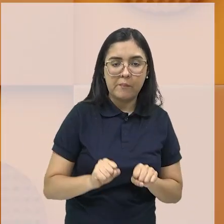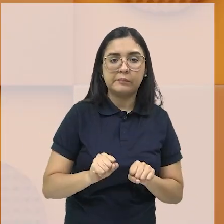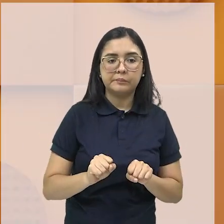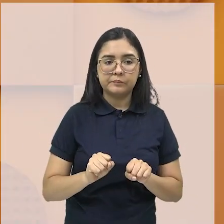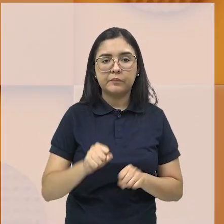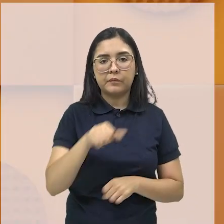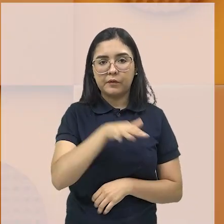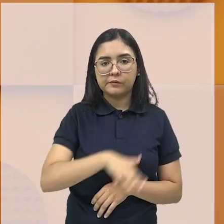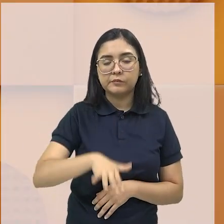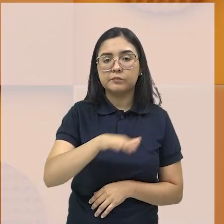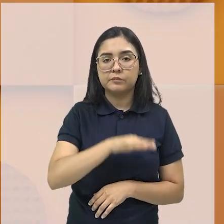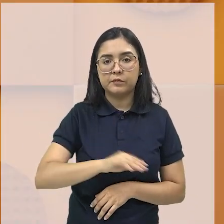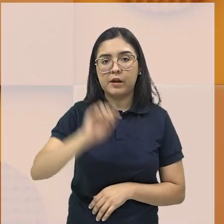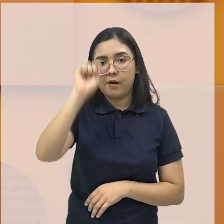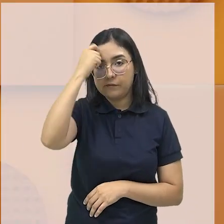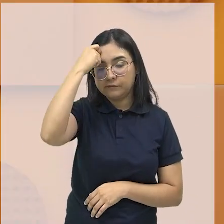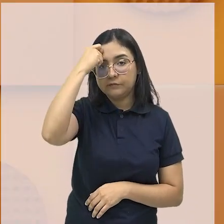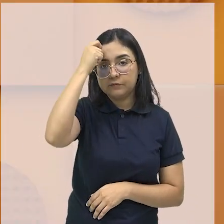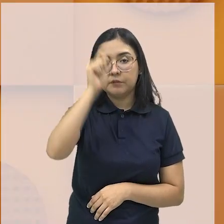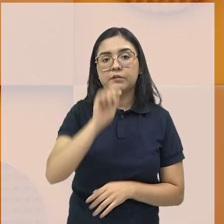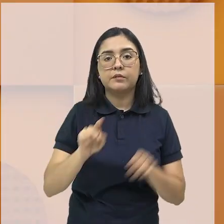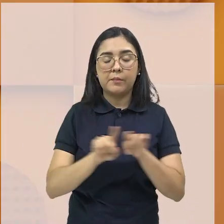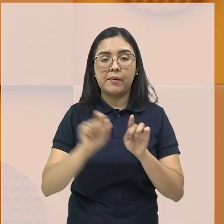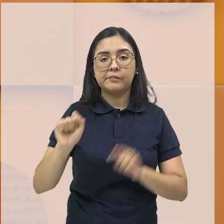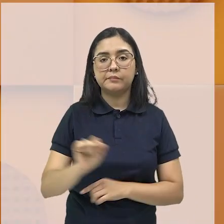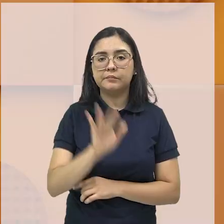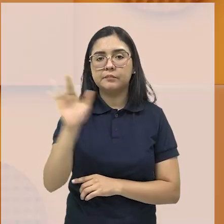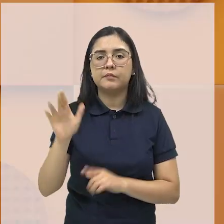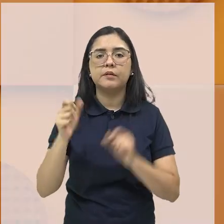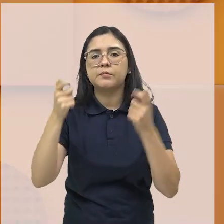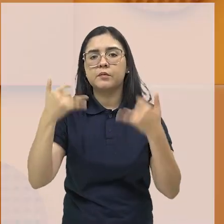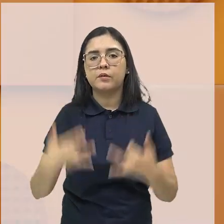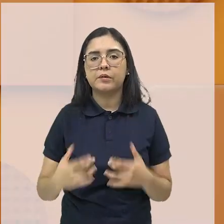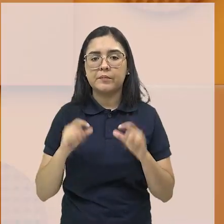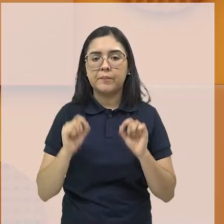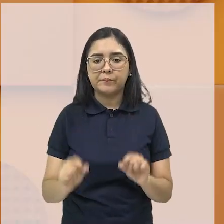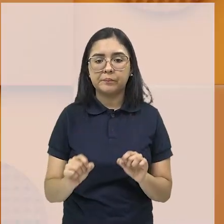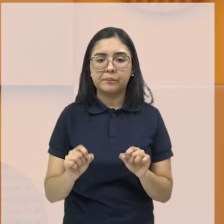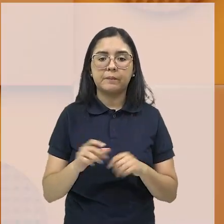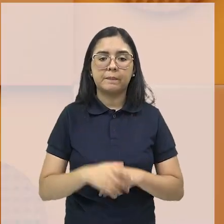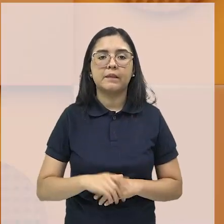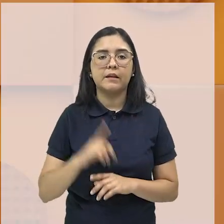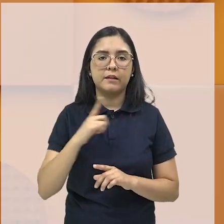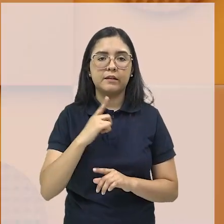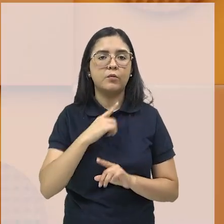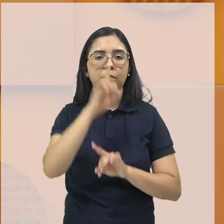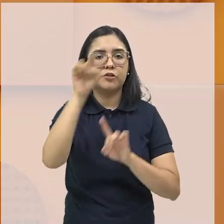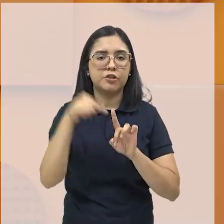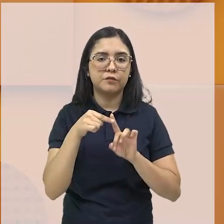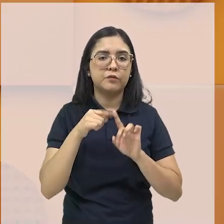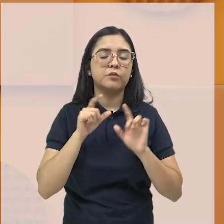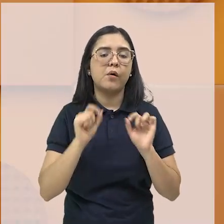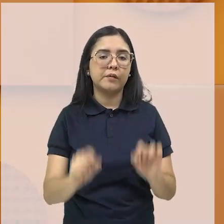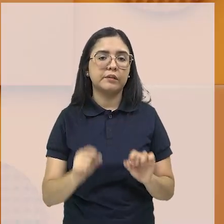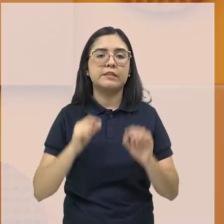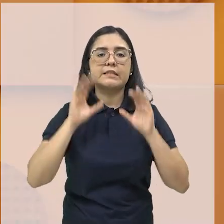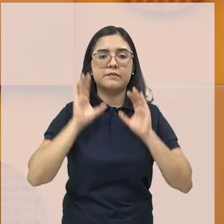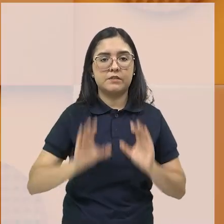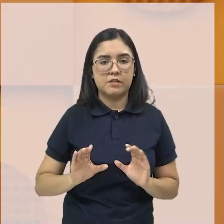continente africano e asiático, ele usa como justificativa essa missão civilizatória. Somos